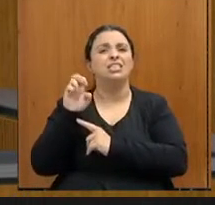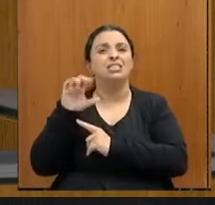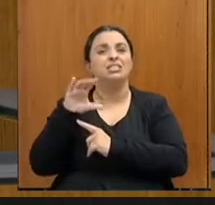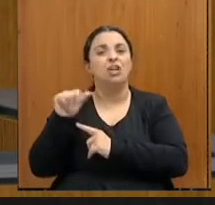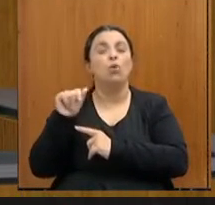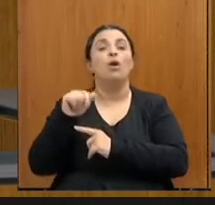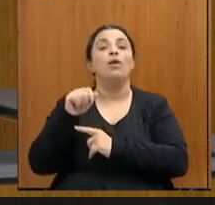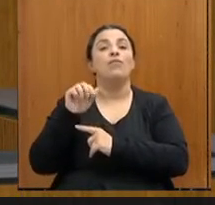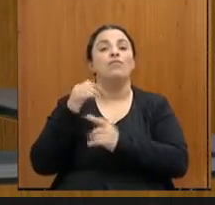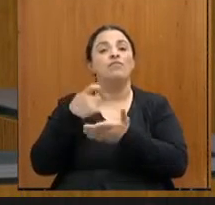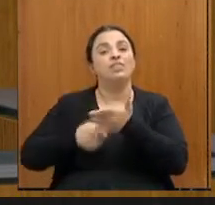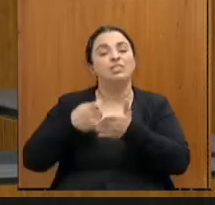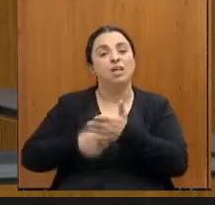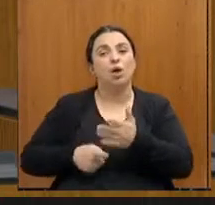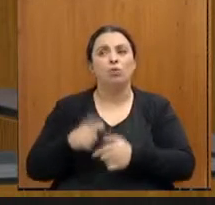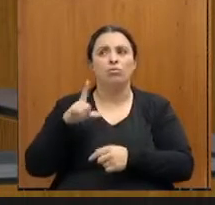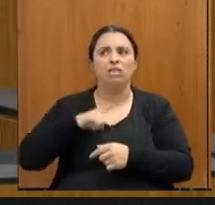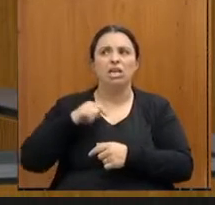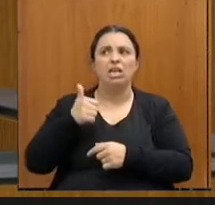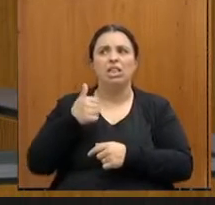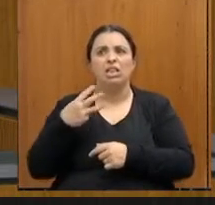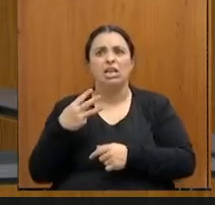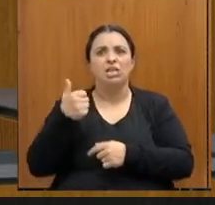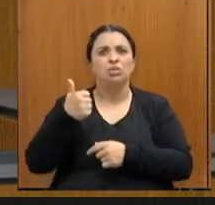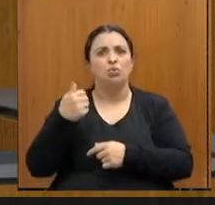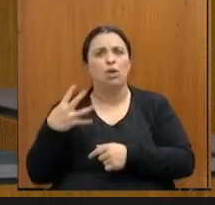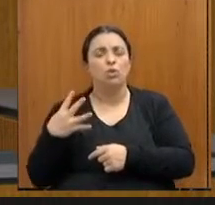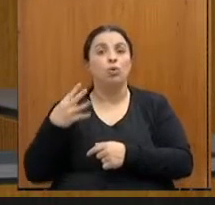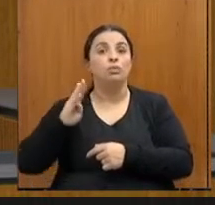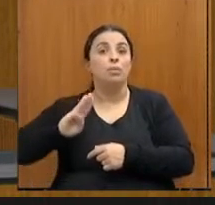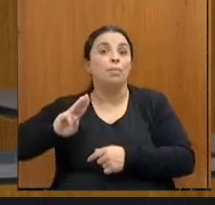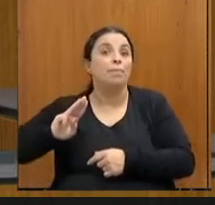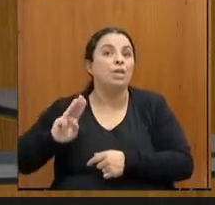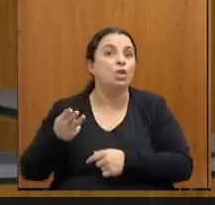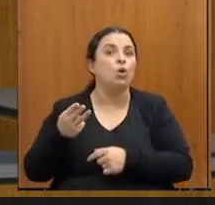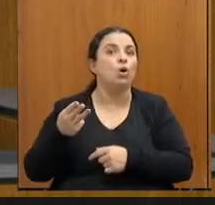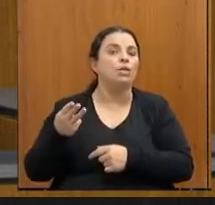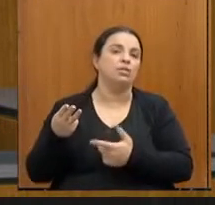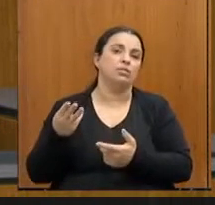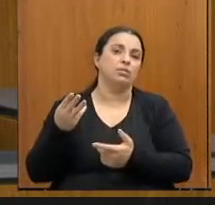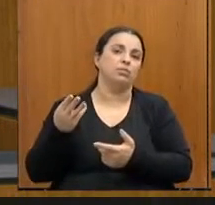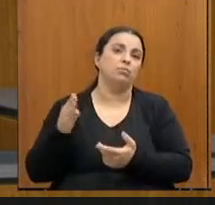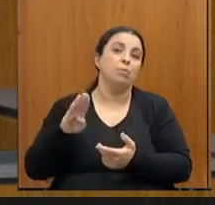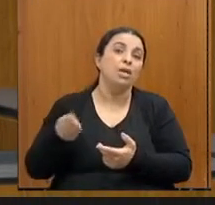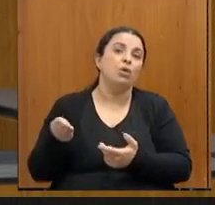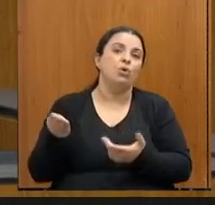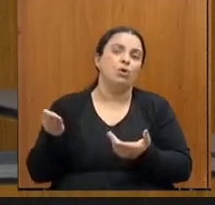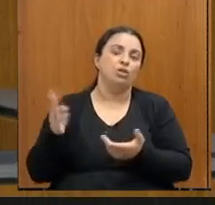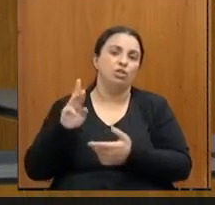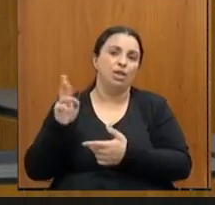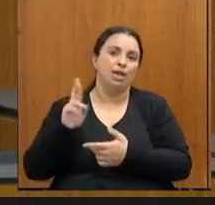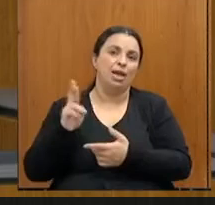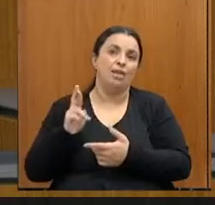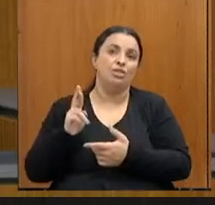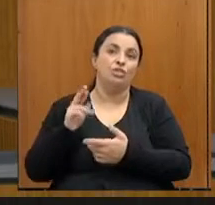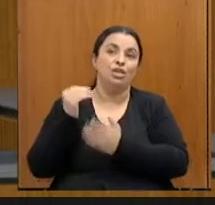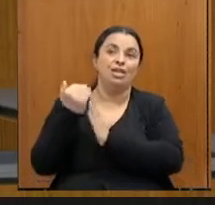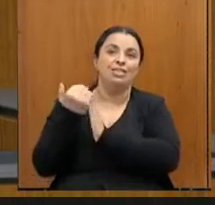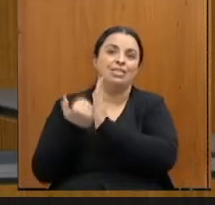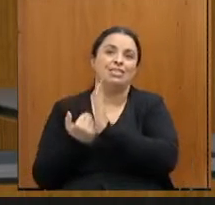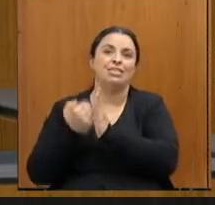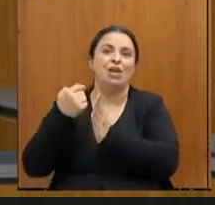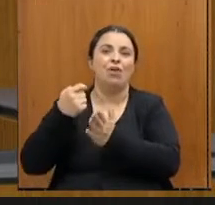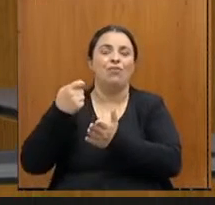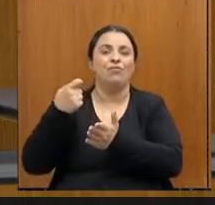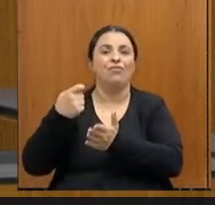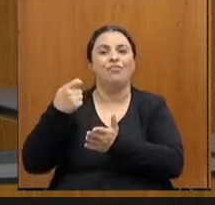ordem de 13 14 bilhões de reais de renúncias e isenções para este ano tem uma parcela que o estado não tem como atuar porque